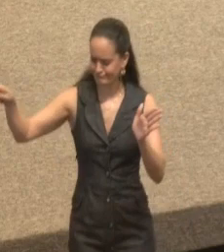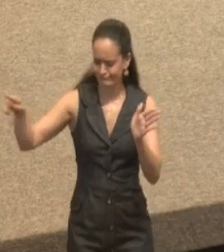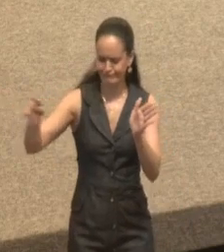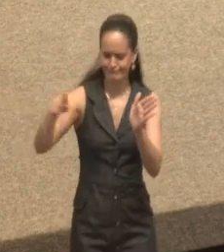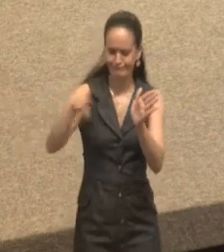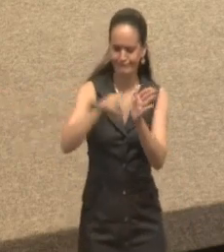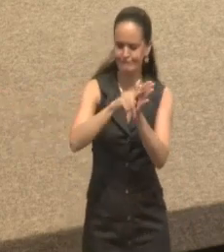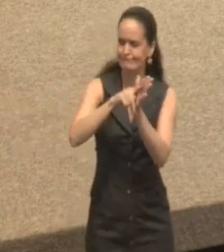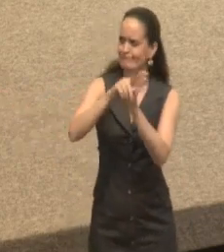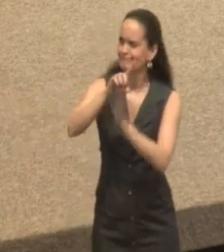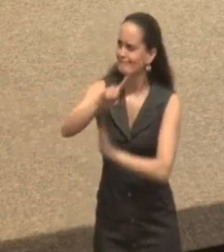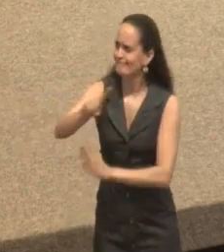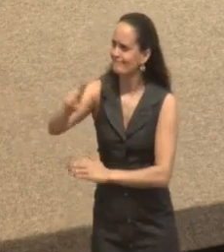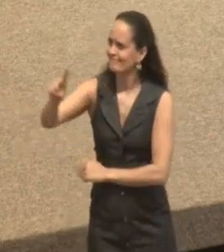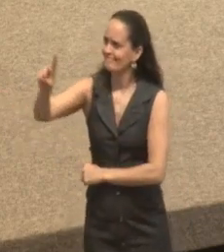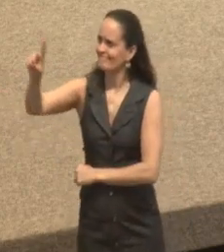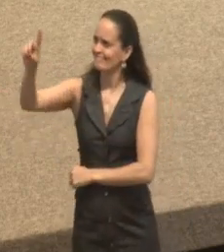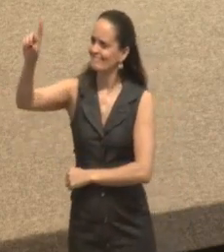completamente